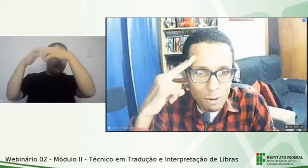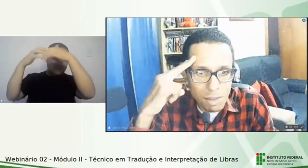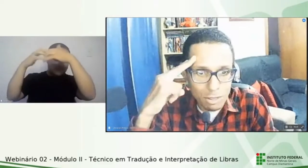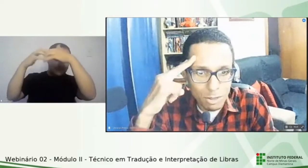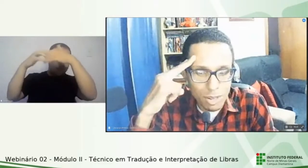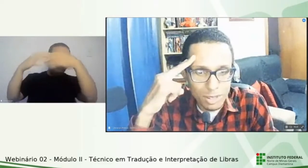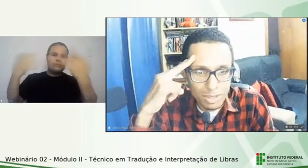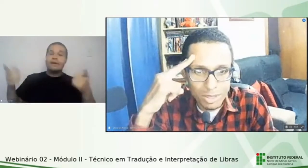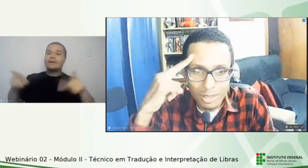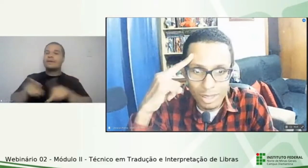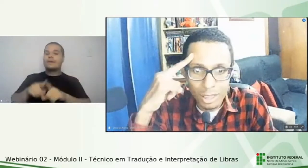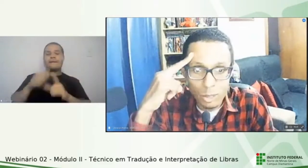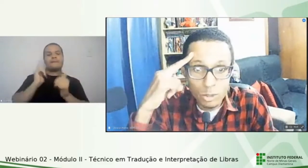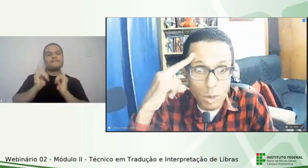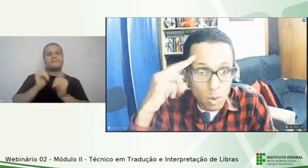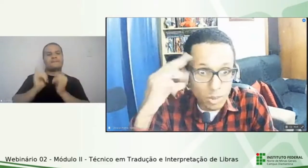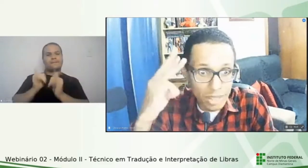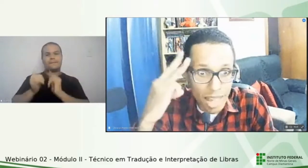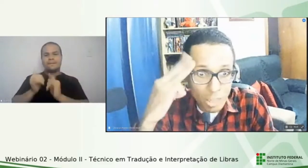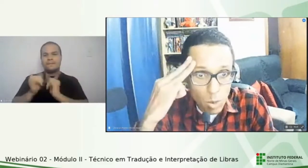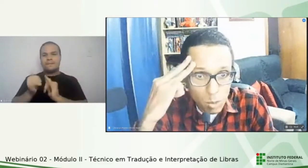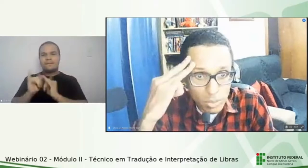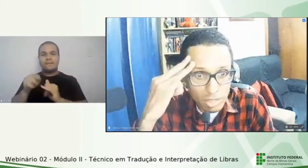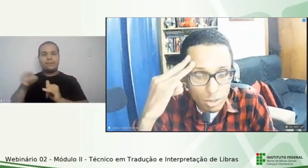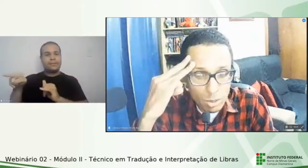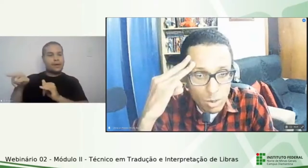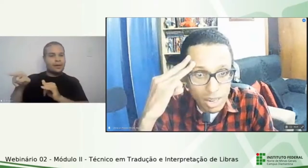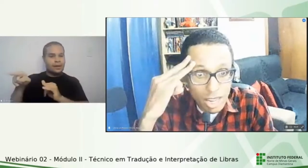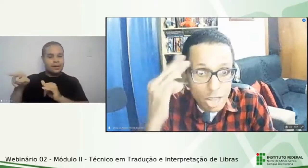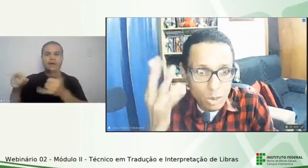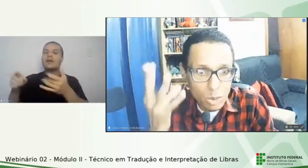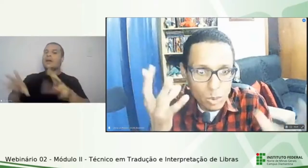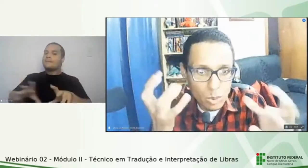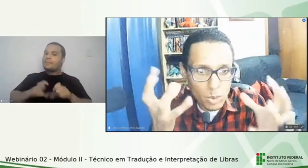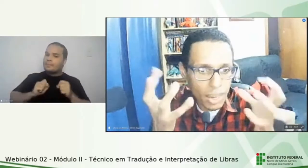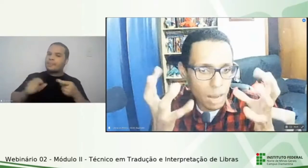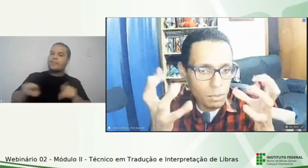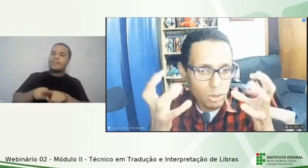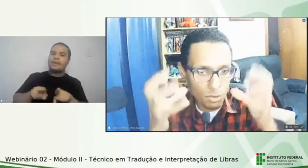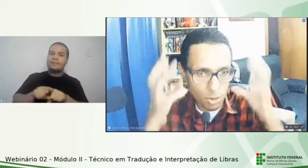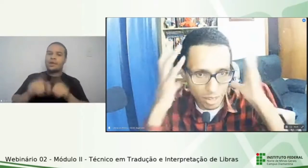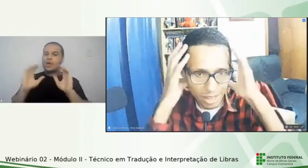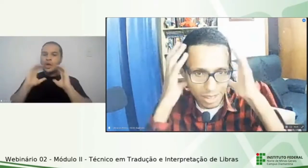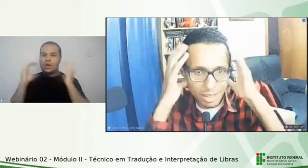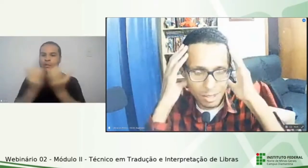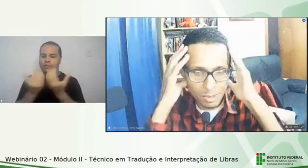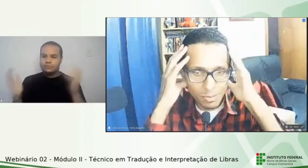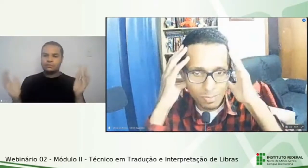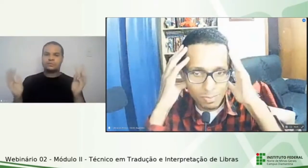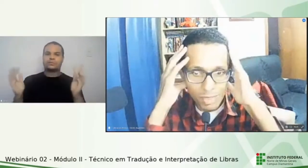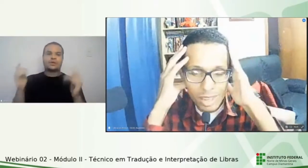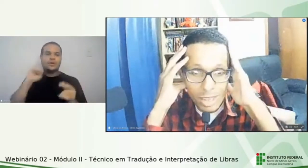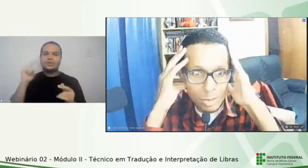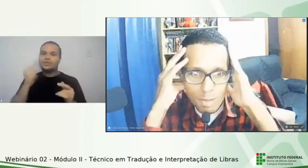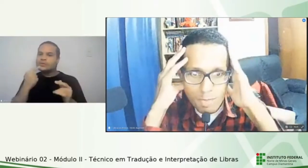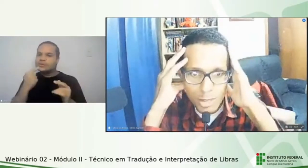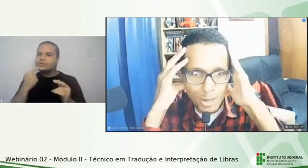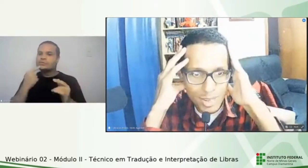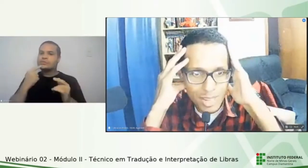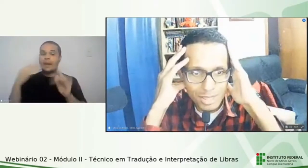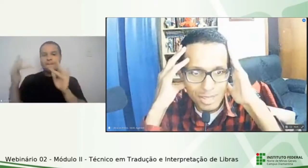de informações, o seu contato com a comunidade surda. Tudo que ele absorveu está aqui. E isso